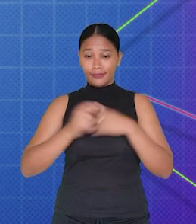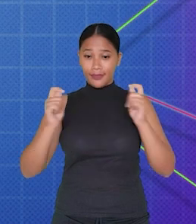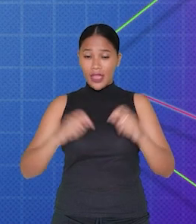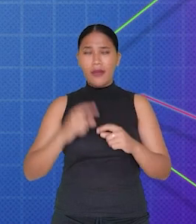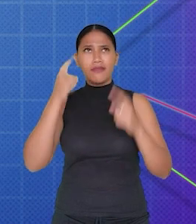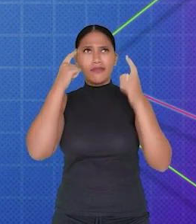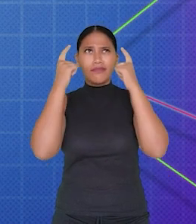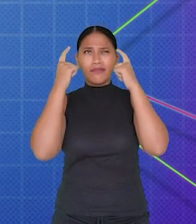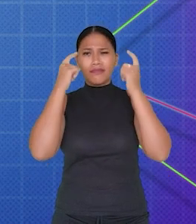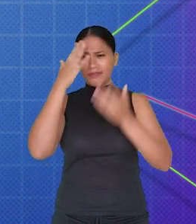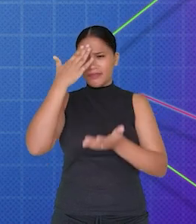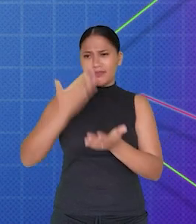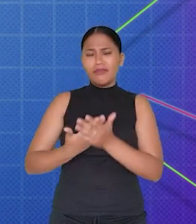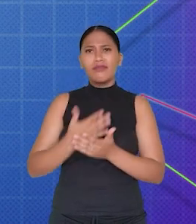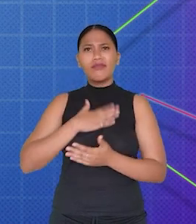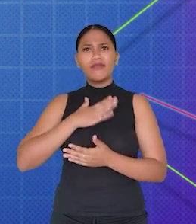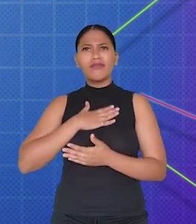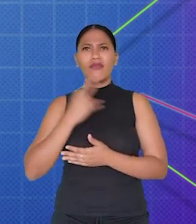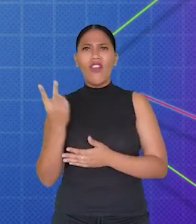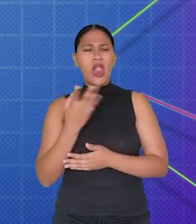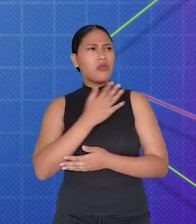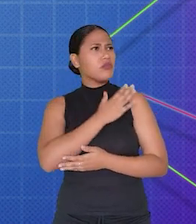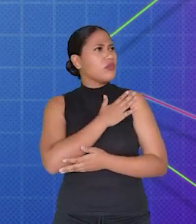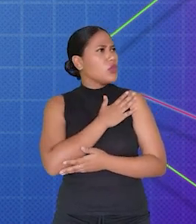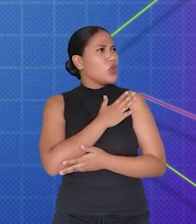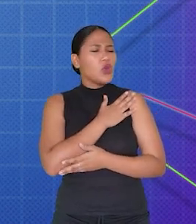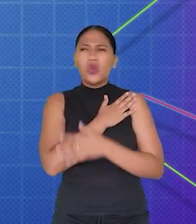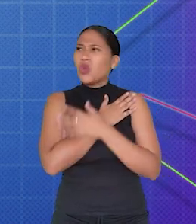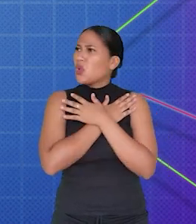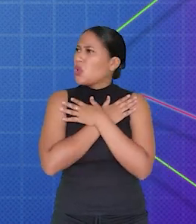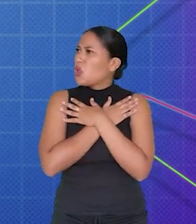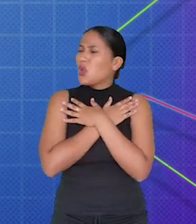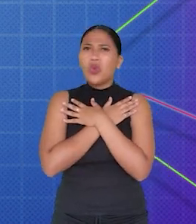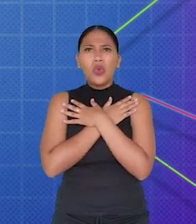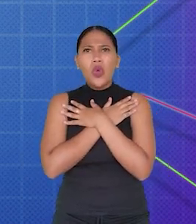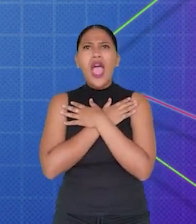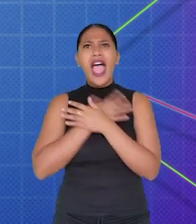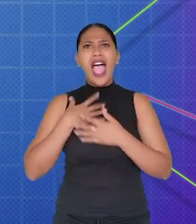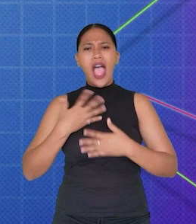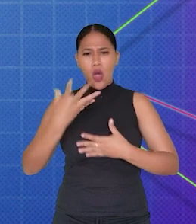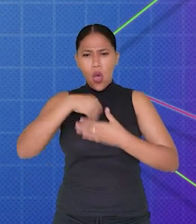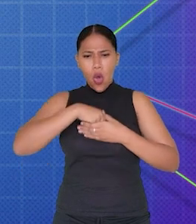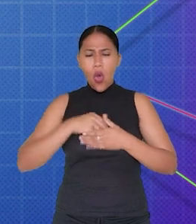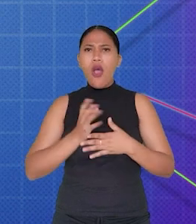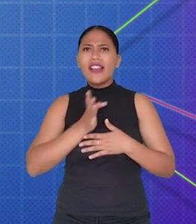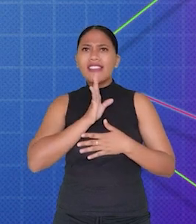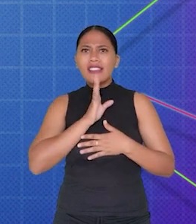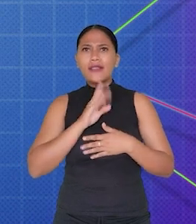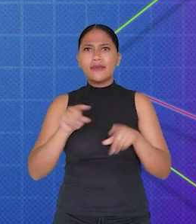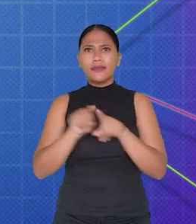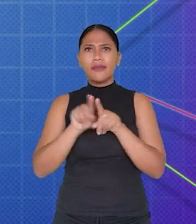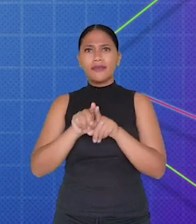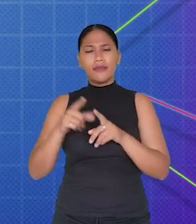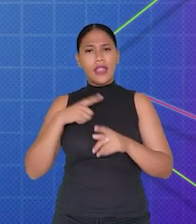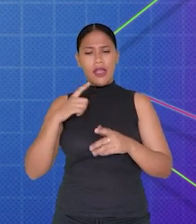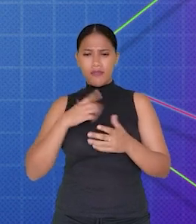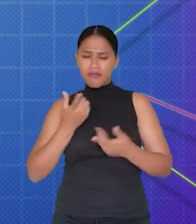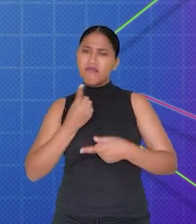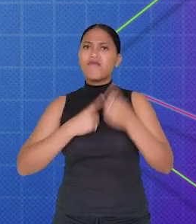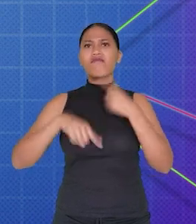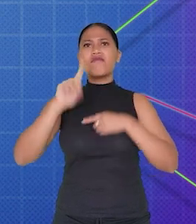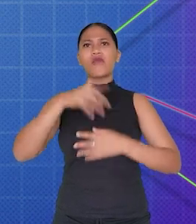personagem pode começar a questionar suas crenças e valores, e a jornada é centrada em sua busca por autoconhecimento e